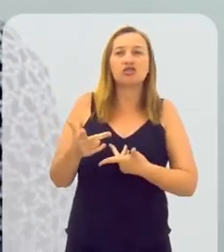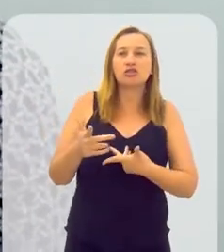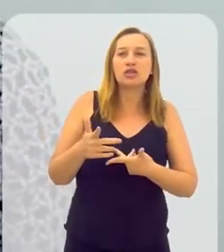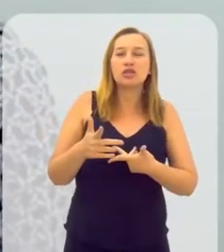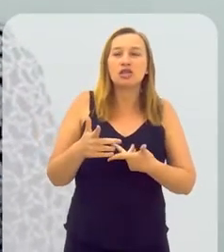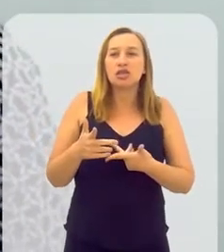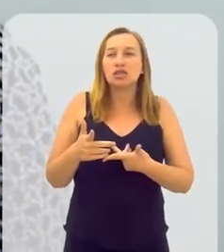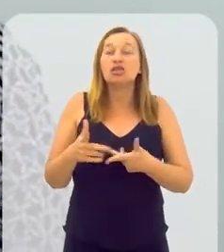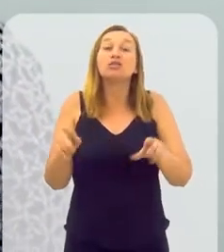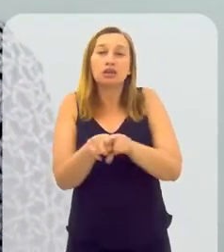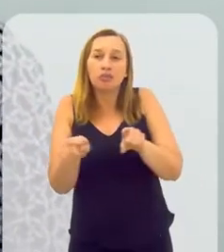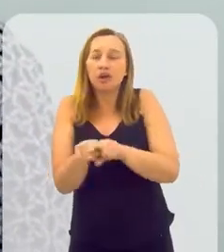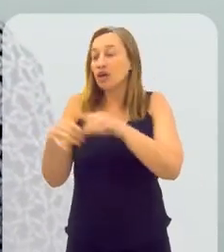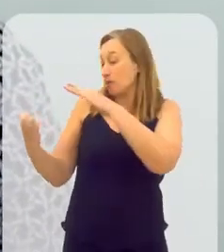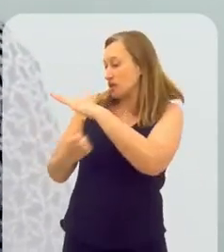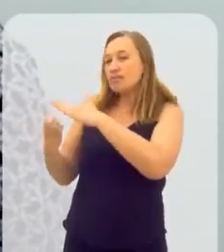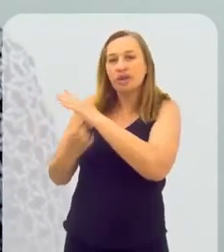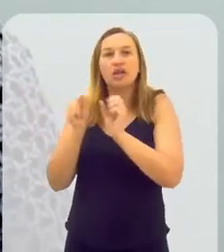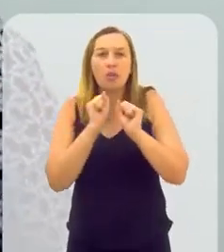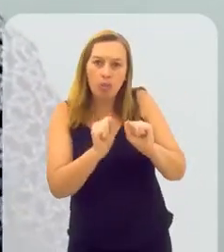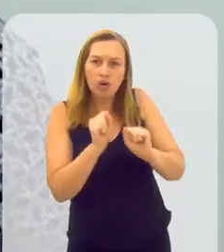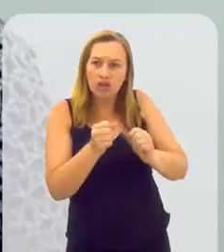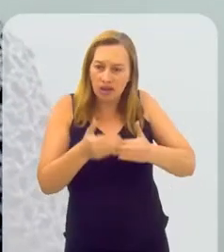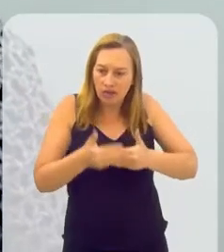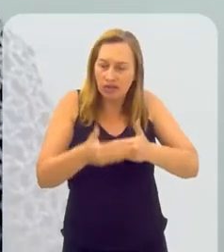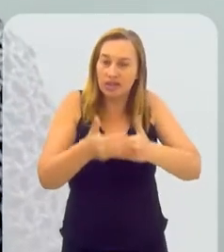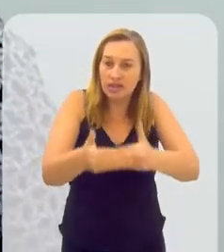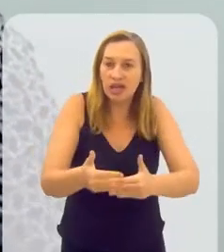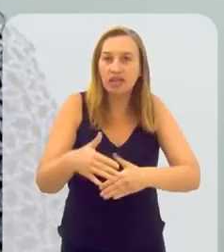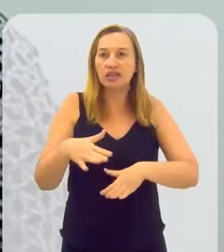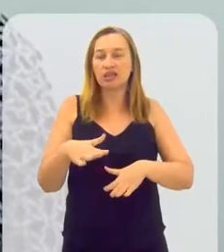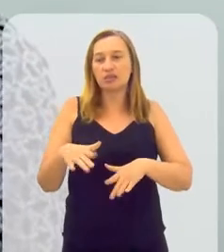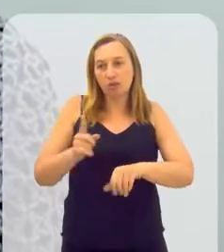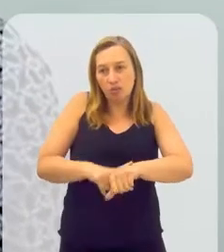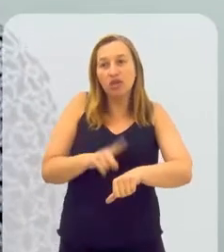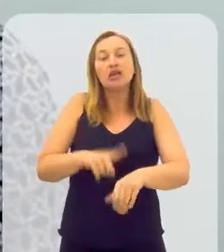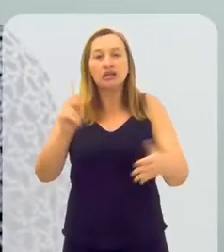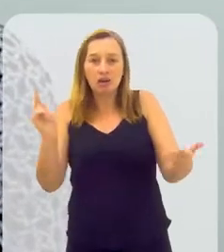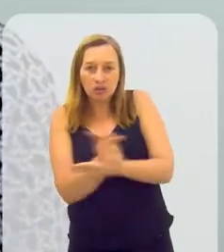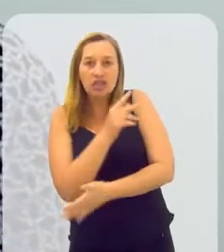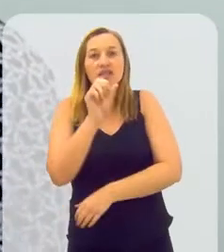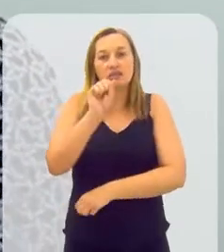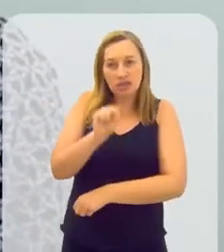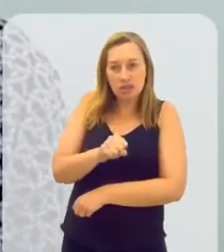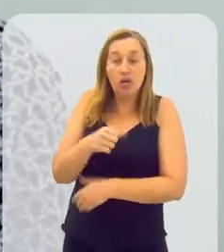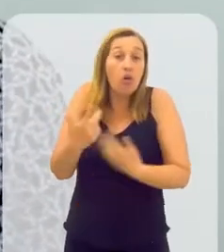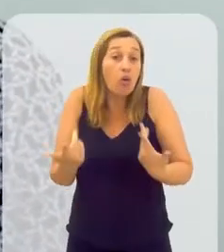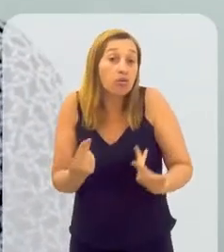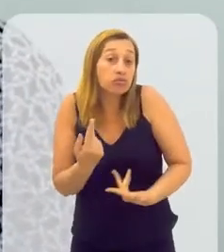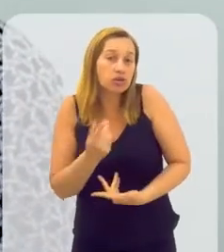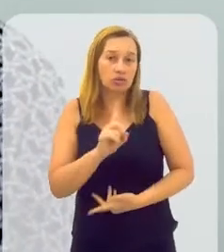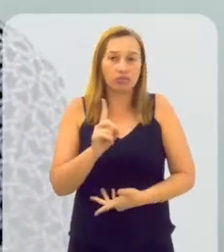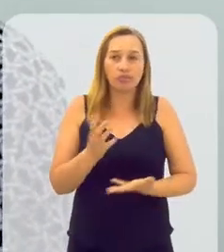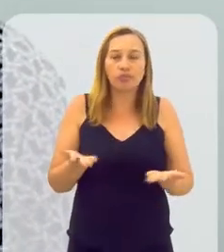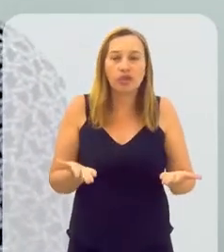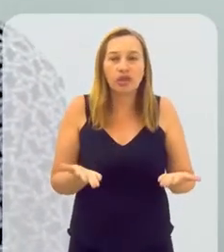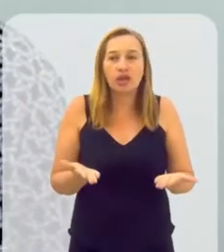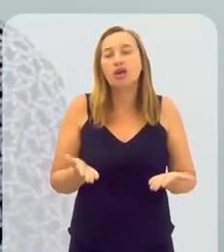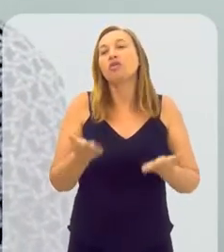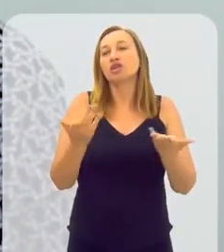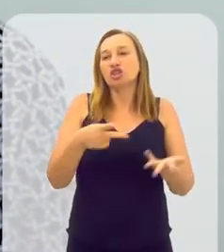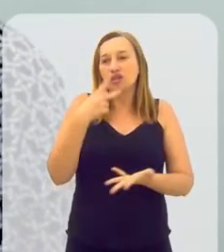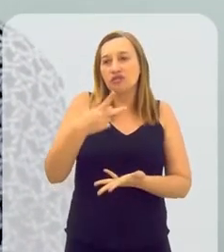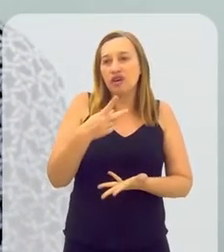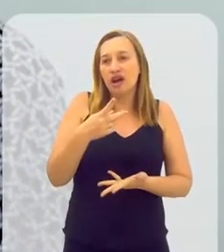as universidades, enfim, e com as empresas, para que a gente possa avançar nesse setor. Isso está acontecendo? Quando a